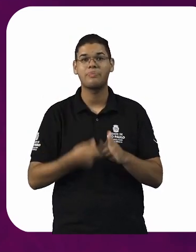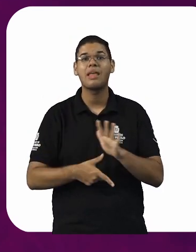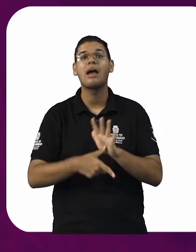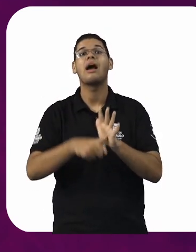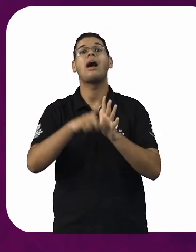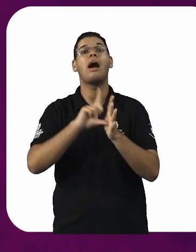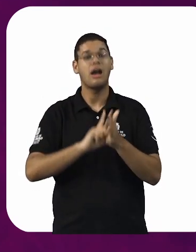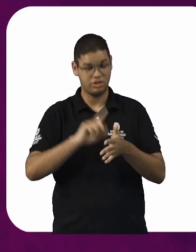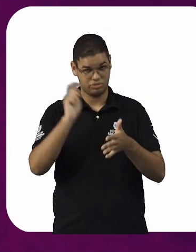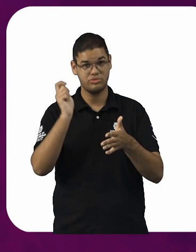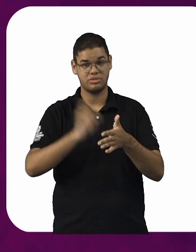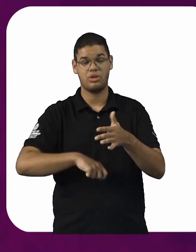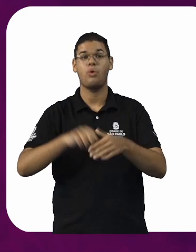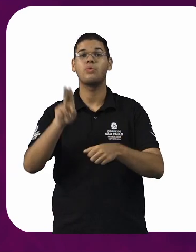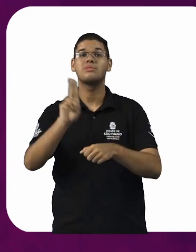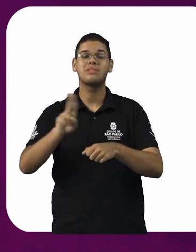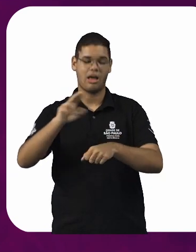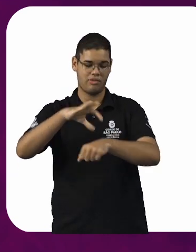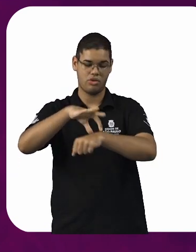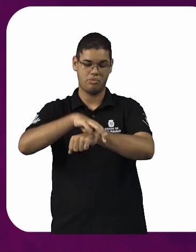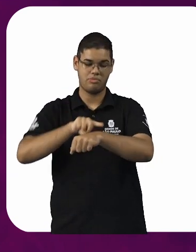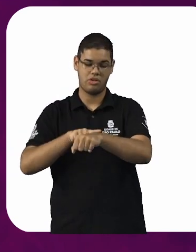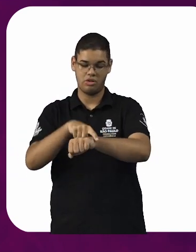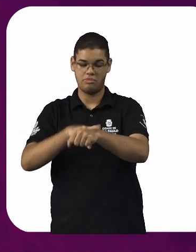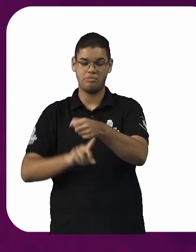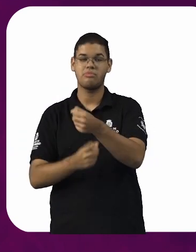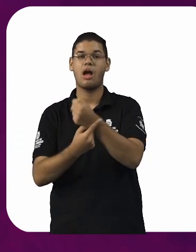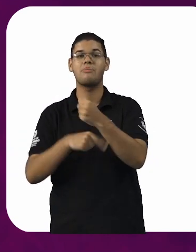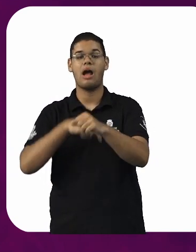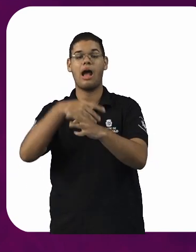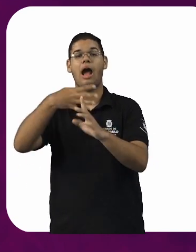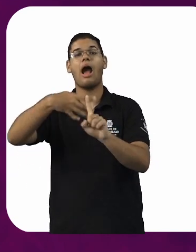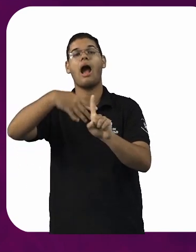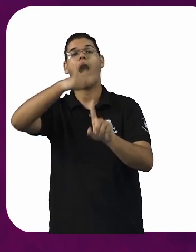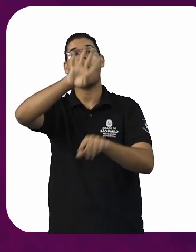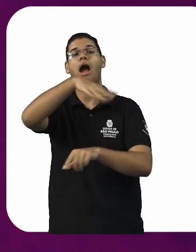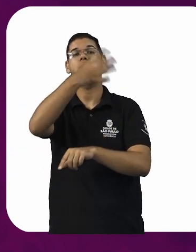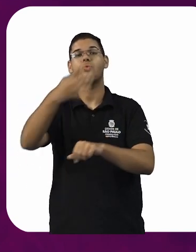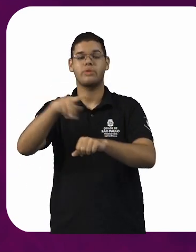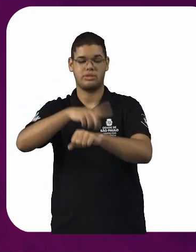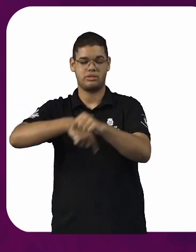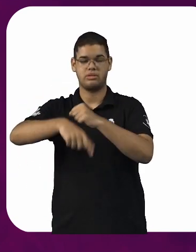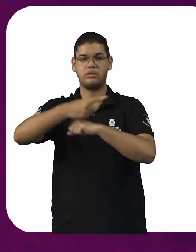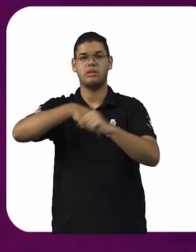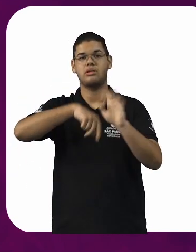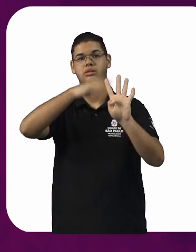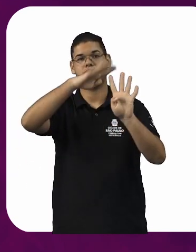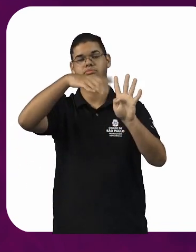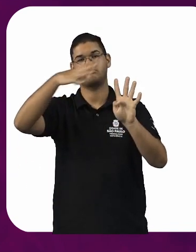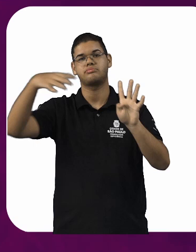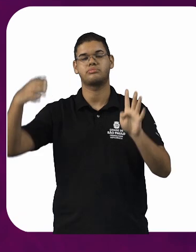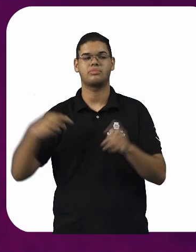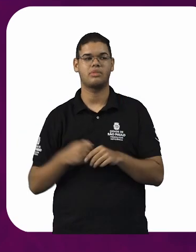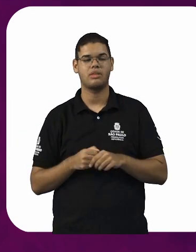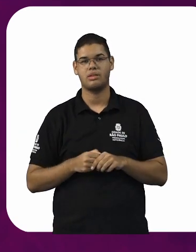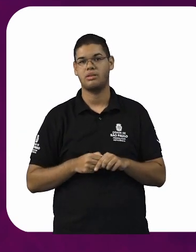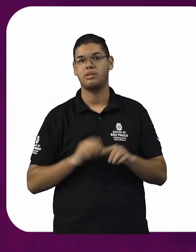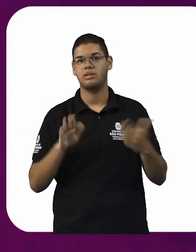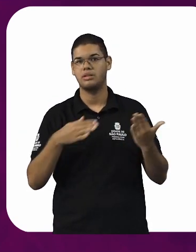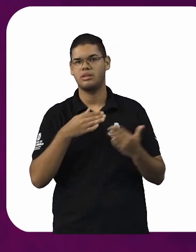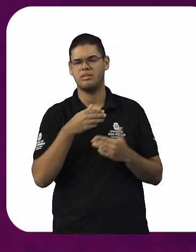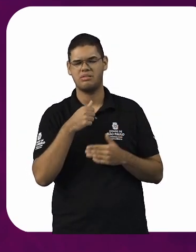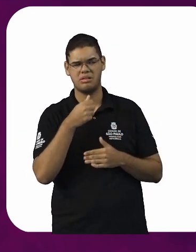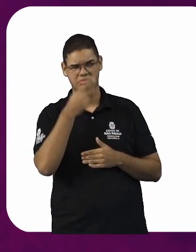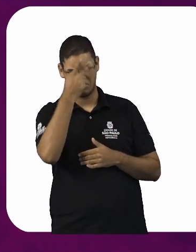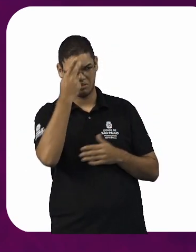arco-íris embaixo do terno. E eu sei porque uma amiga minha foi contratada nesse escritório depois e disseram para ela Então, você ainda tem